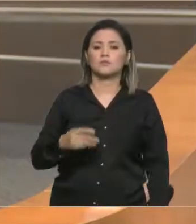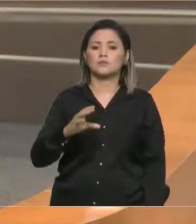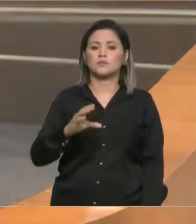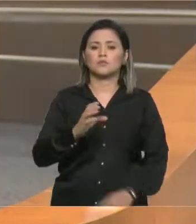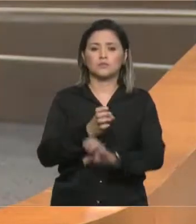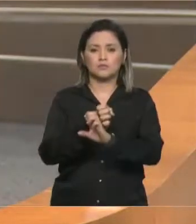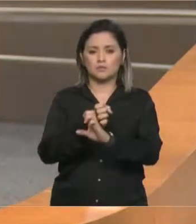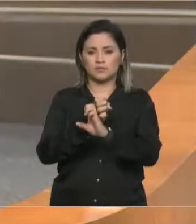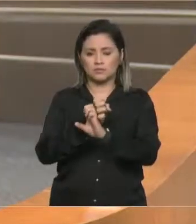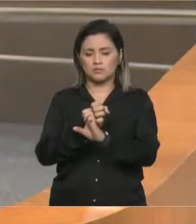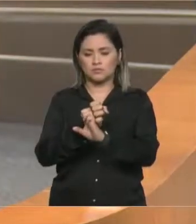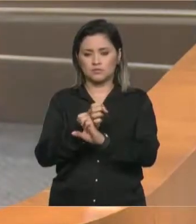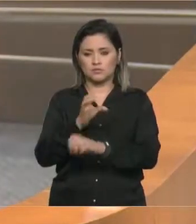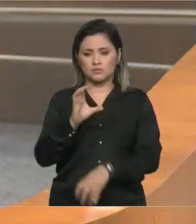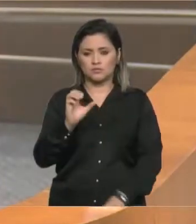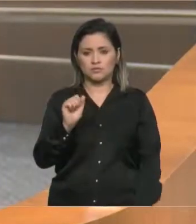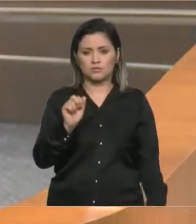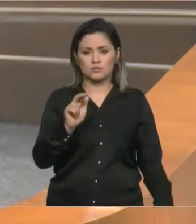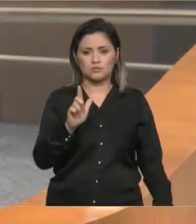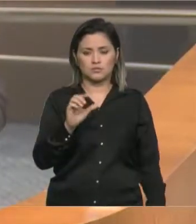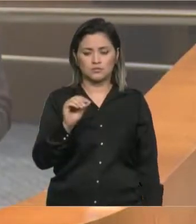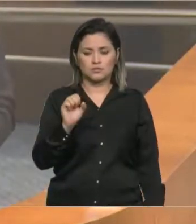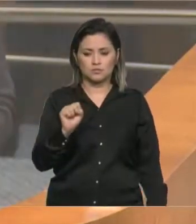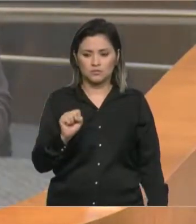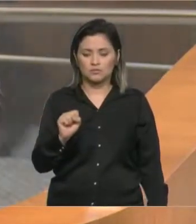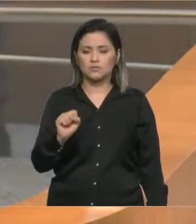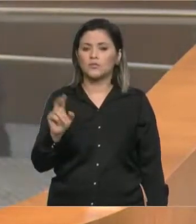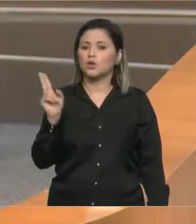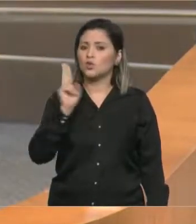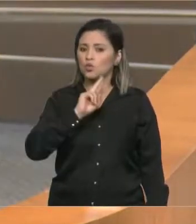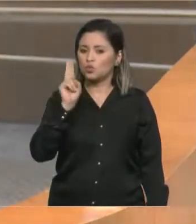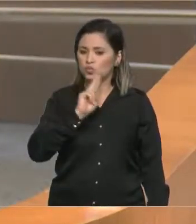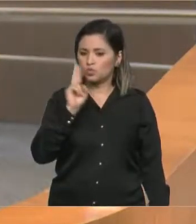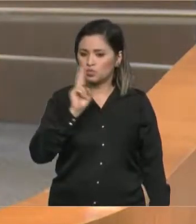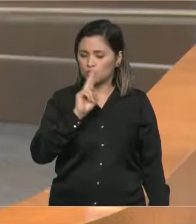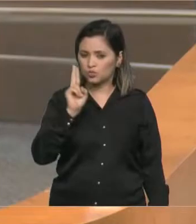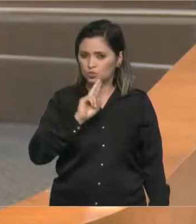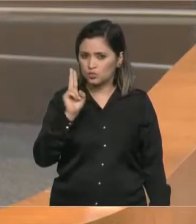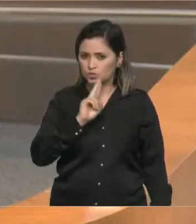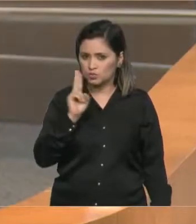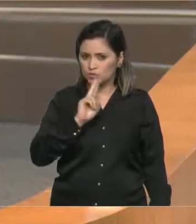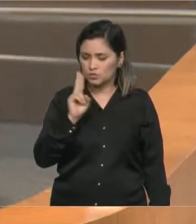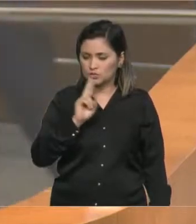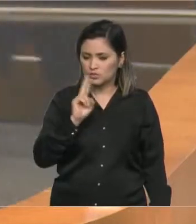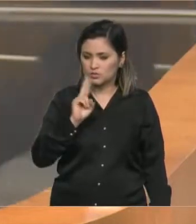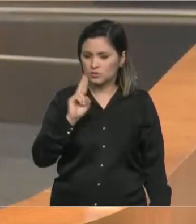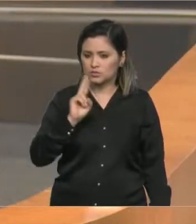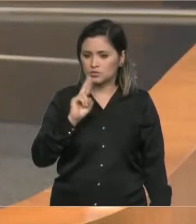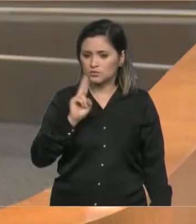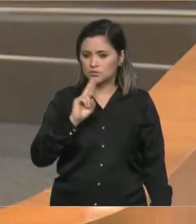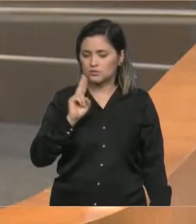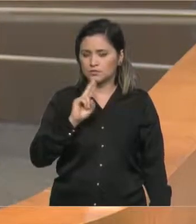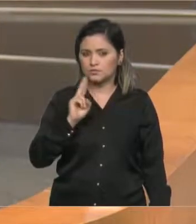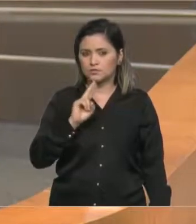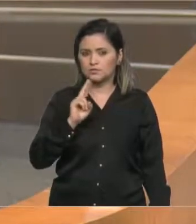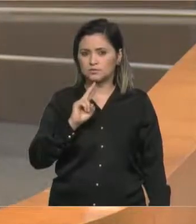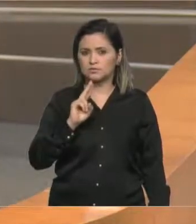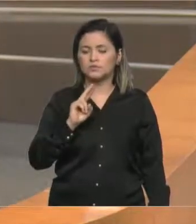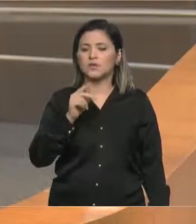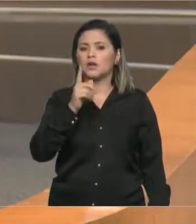Rogério, restabelecer imediatamente um abastecimento digno, um abastecimento